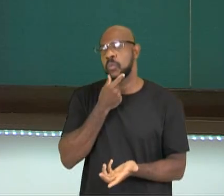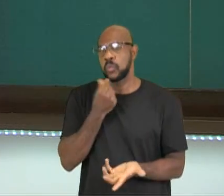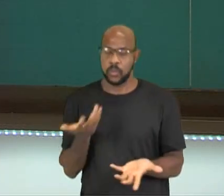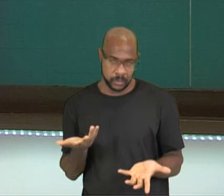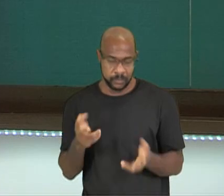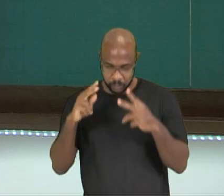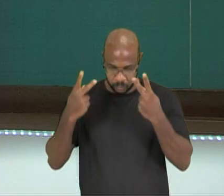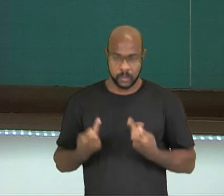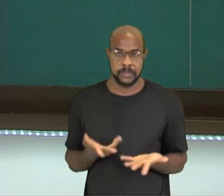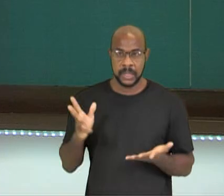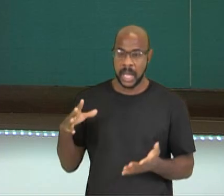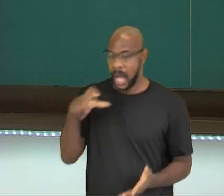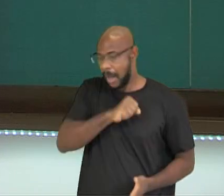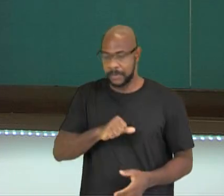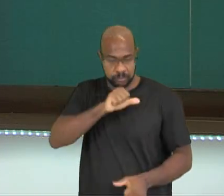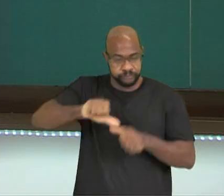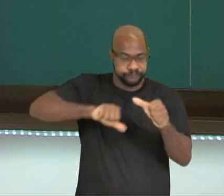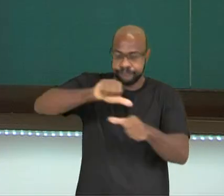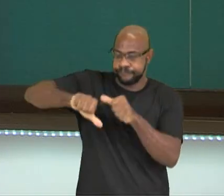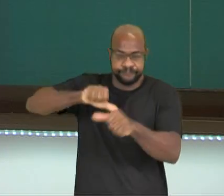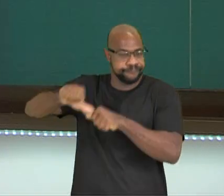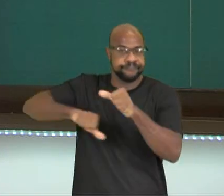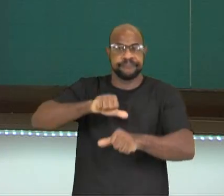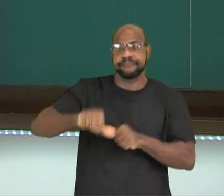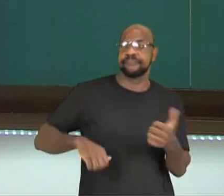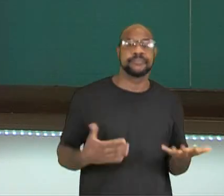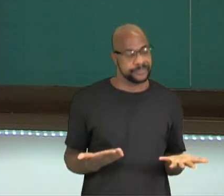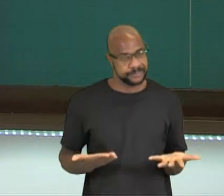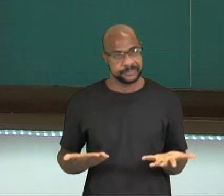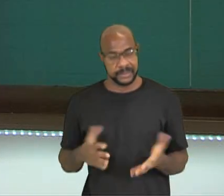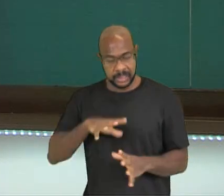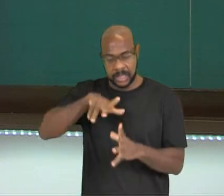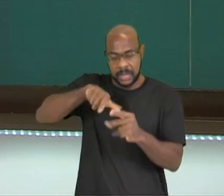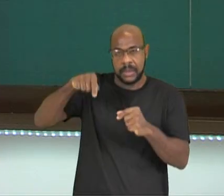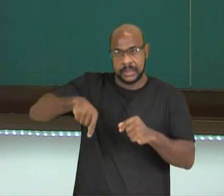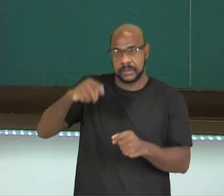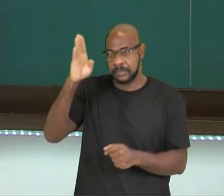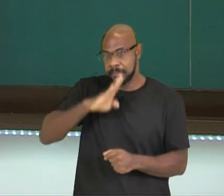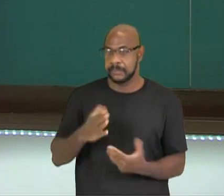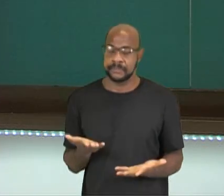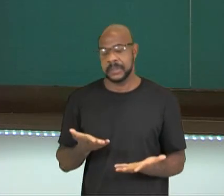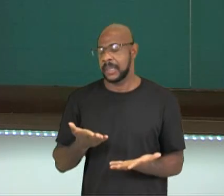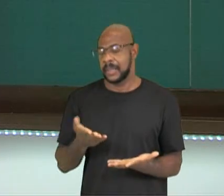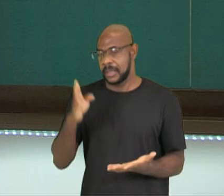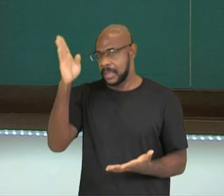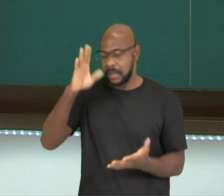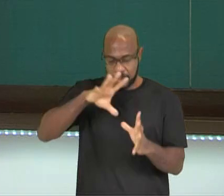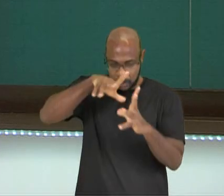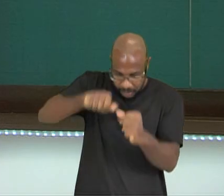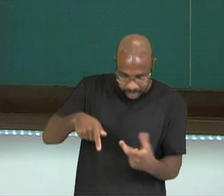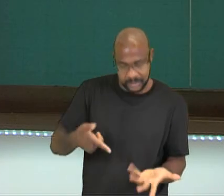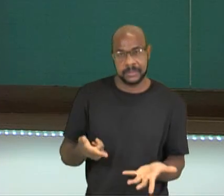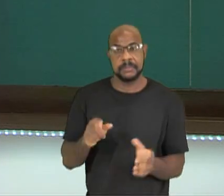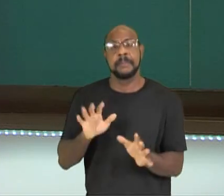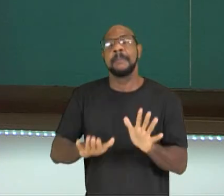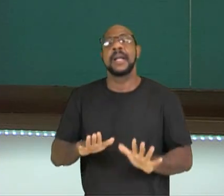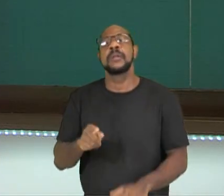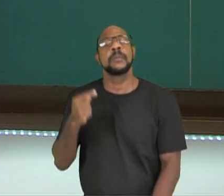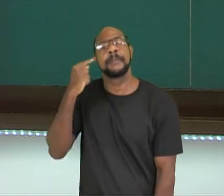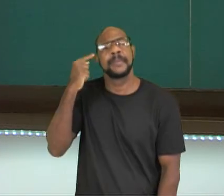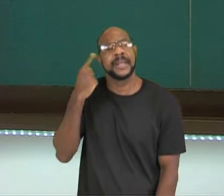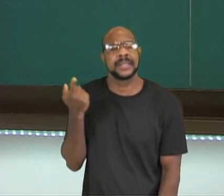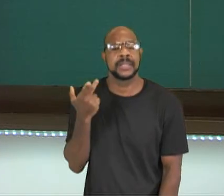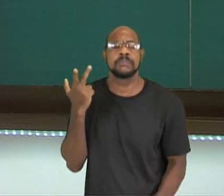né? As mudanças e todo o processo de atividade humana no planeta é muito rápido. Mas quando eu penso no equilíbrio natural e